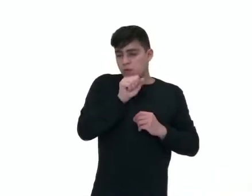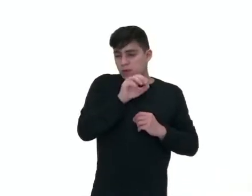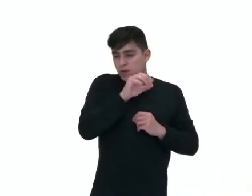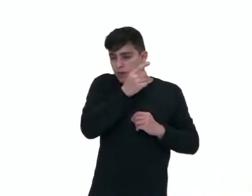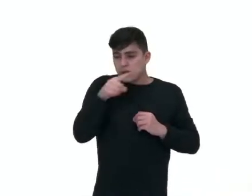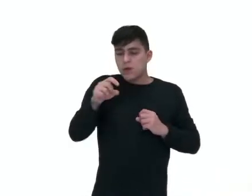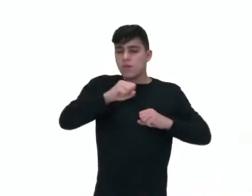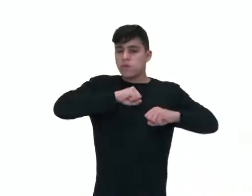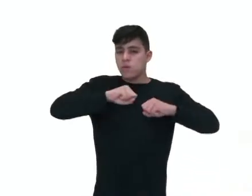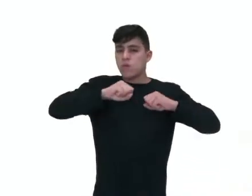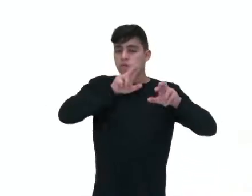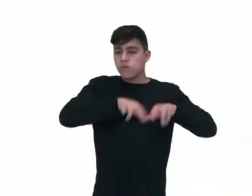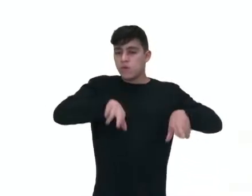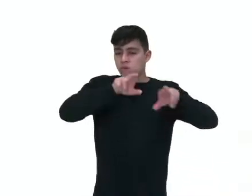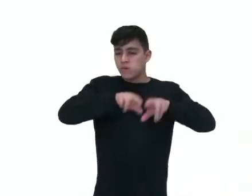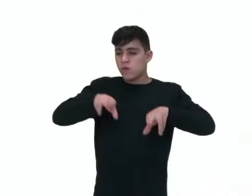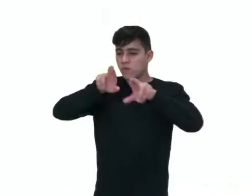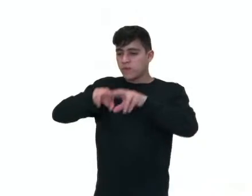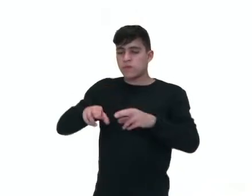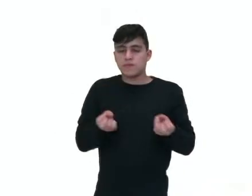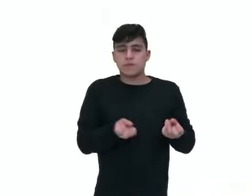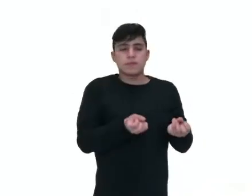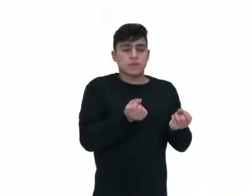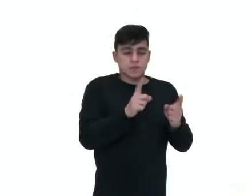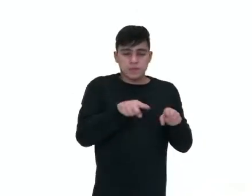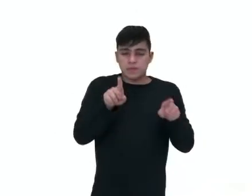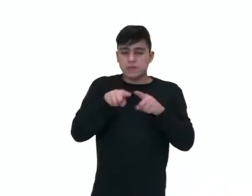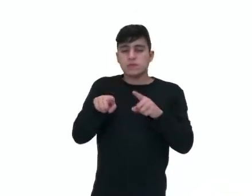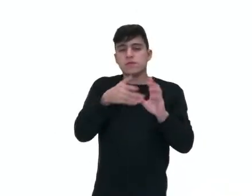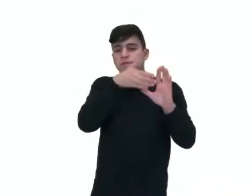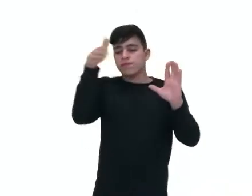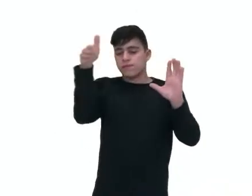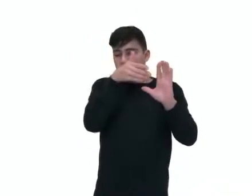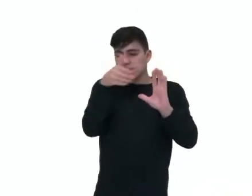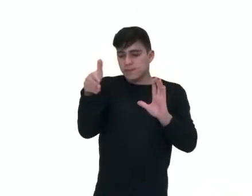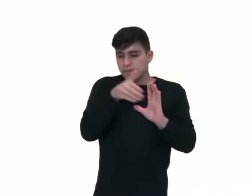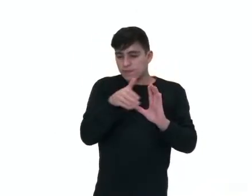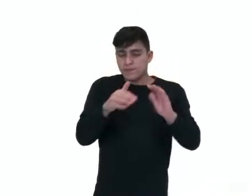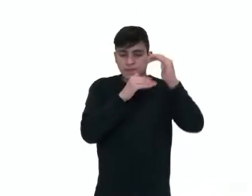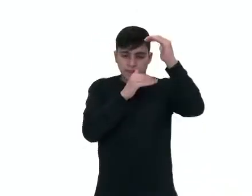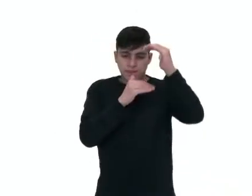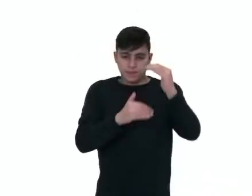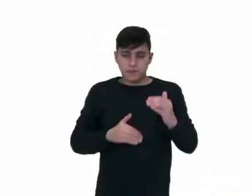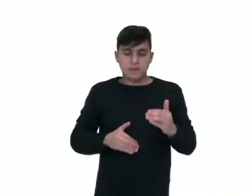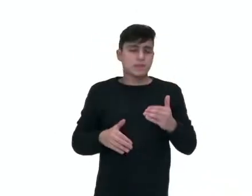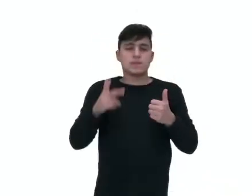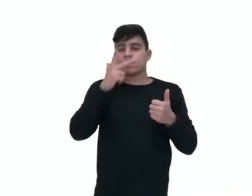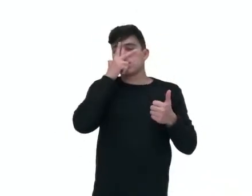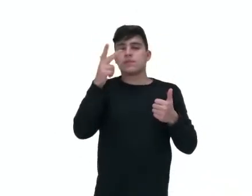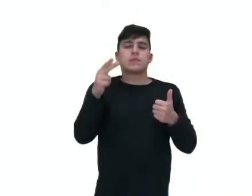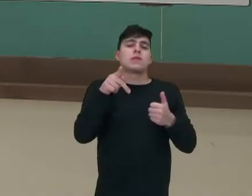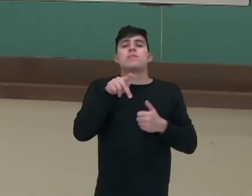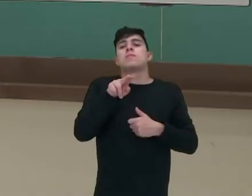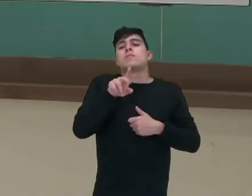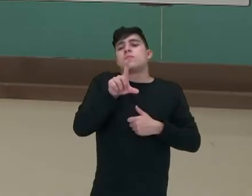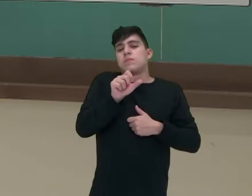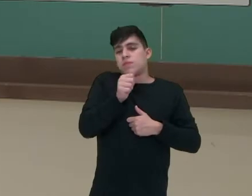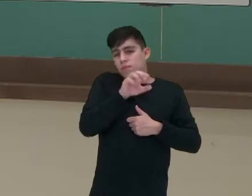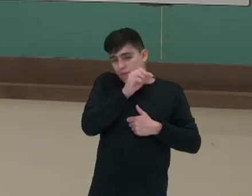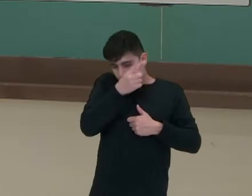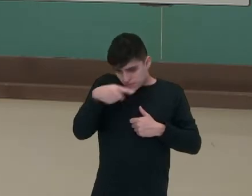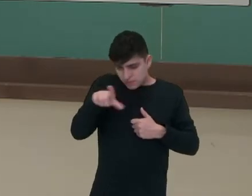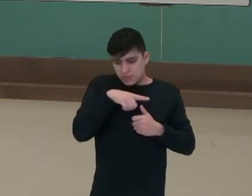batidas que se repete de maneira regular e idêntica ao longo da sua execução, né? Então, quando a gente fala de pulsação, né?